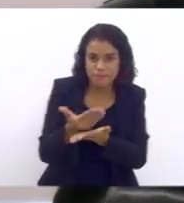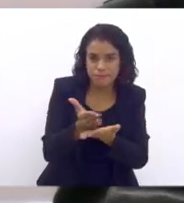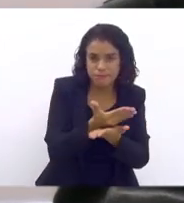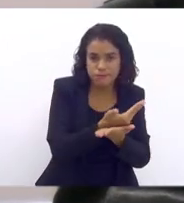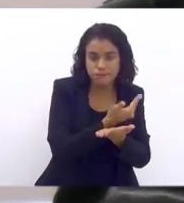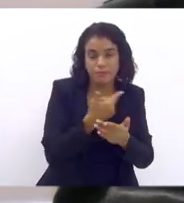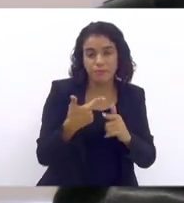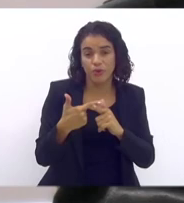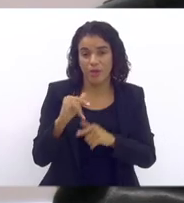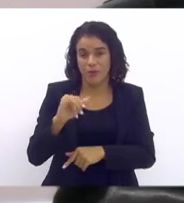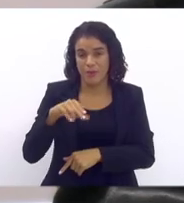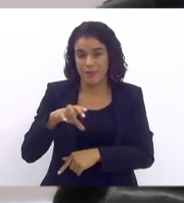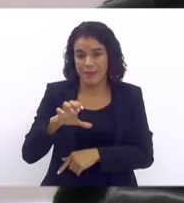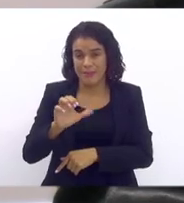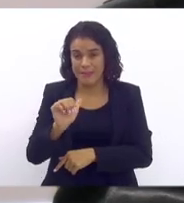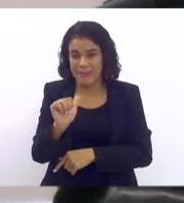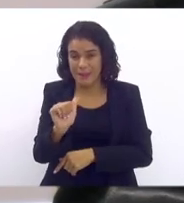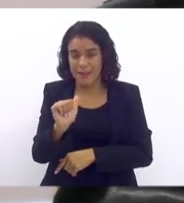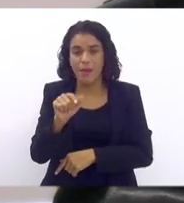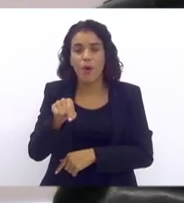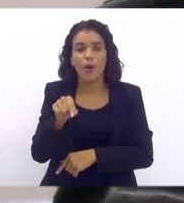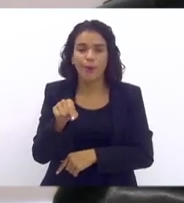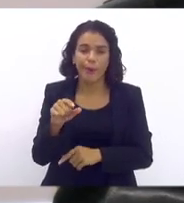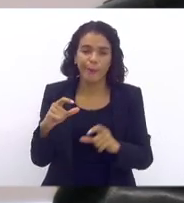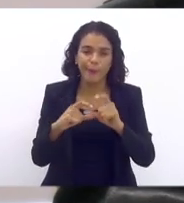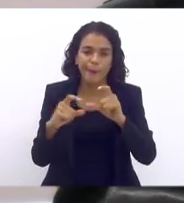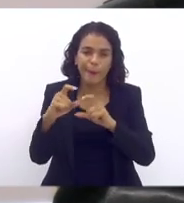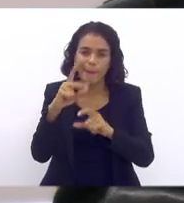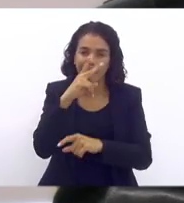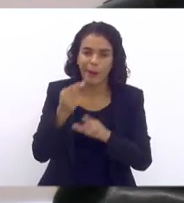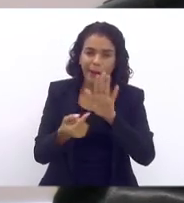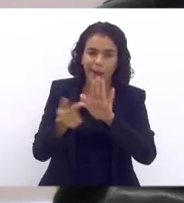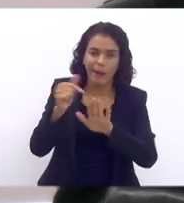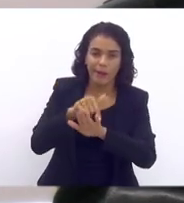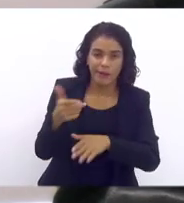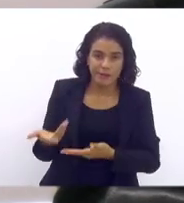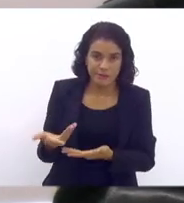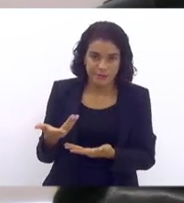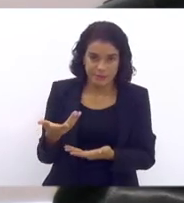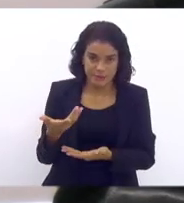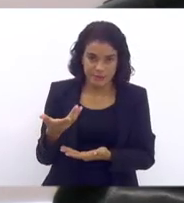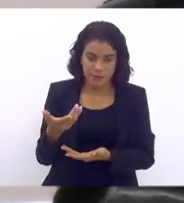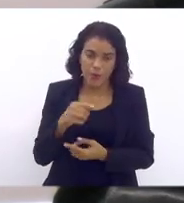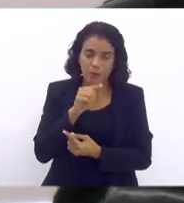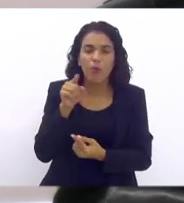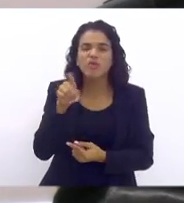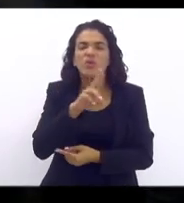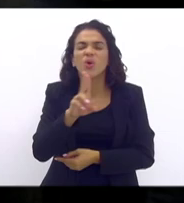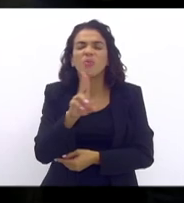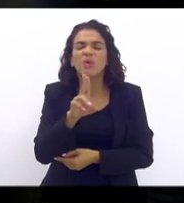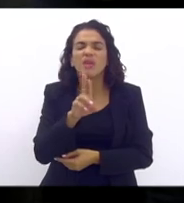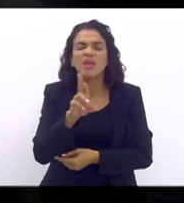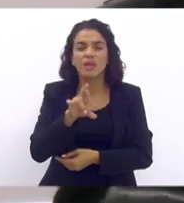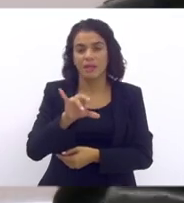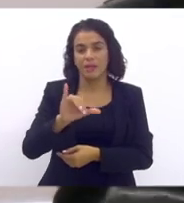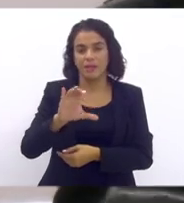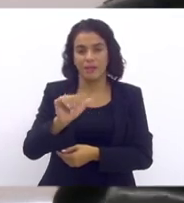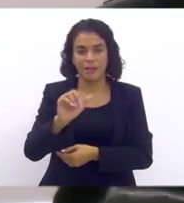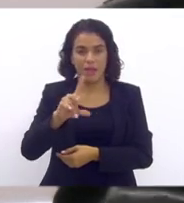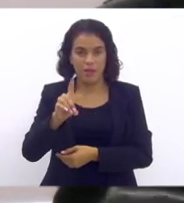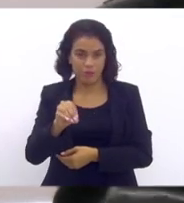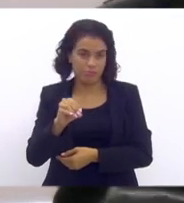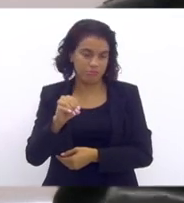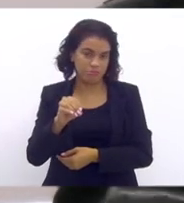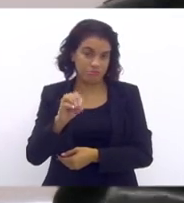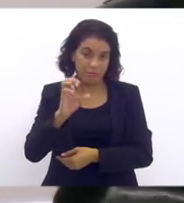o Inea no meu entendimento é um jogo de quebra-cabeça se quisesse resolver o qual é Ricardo você você já tinha